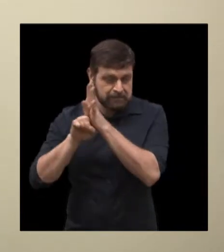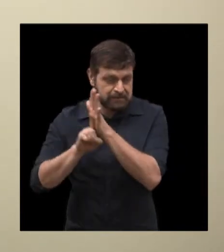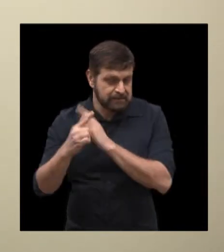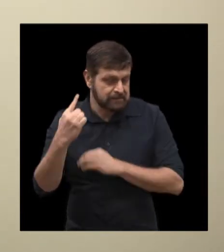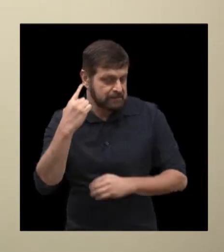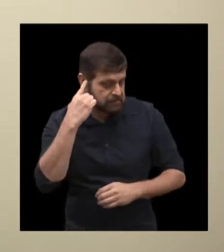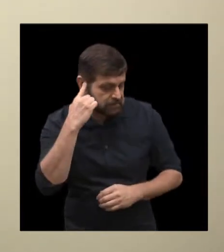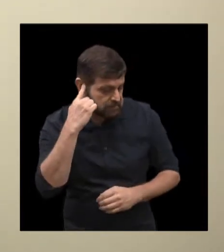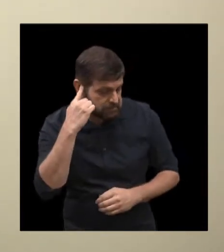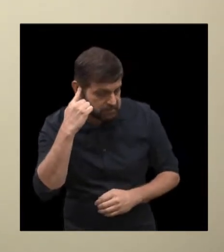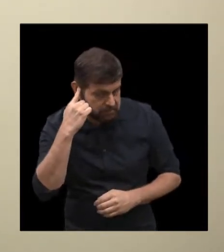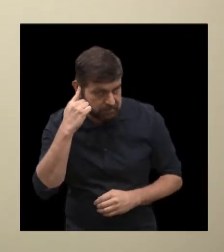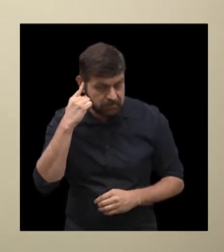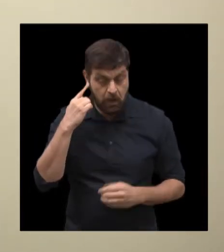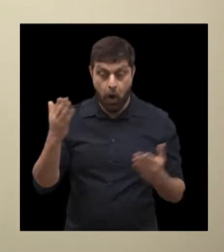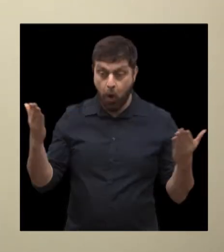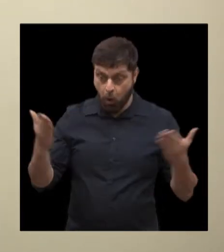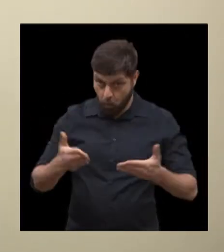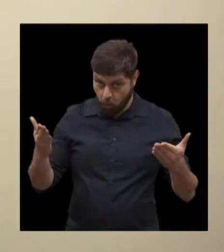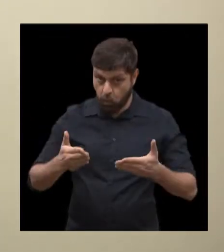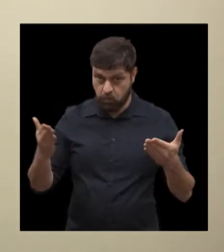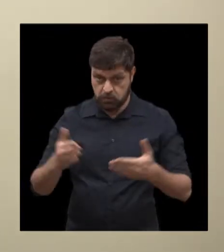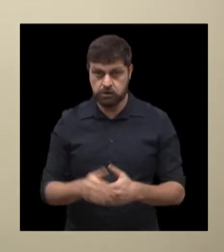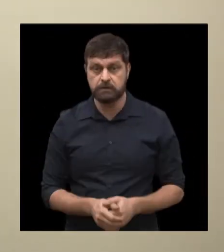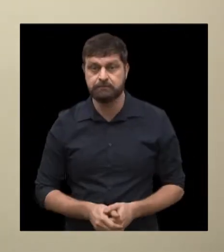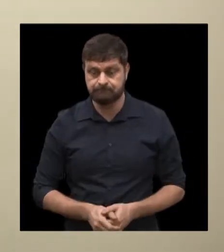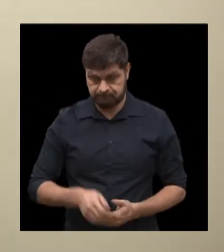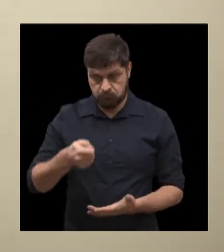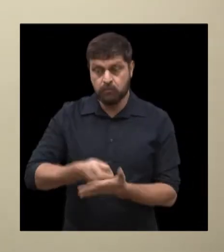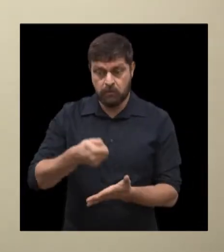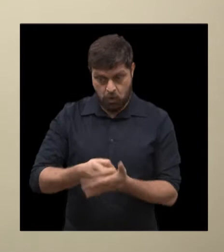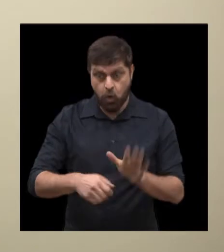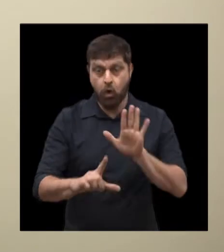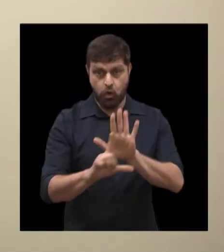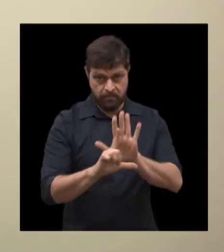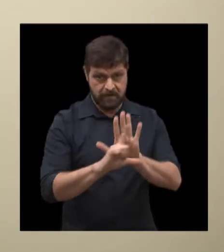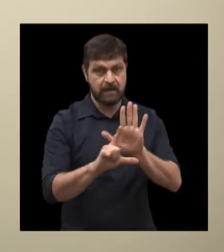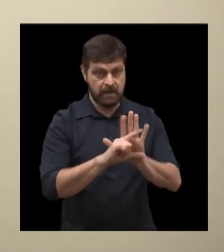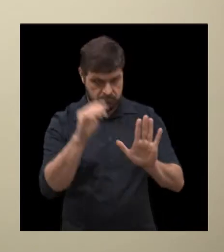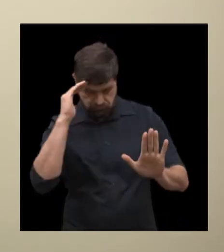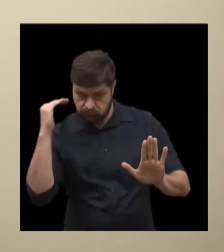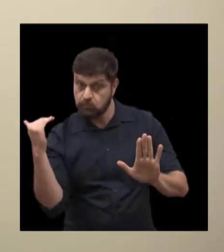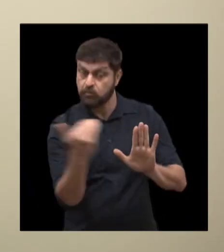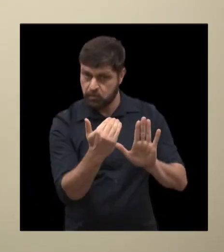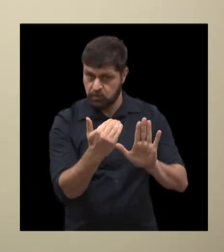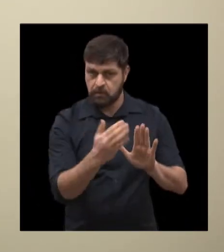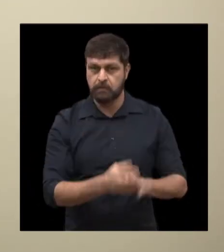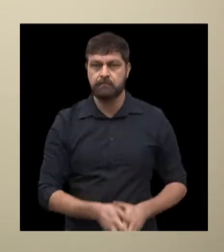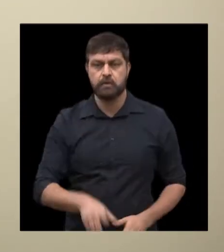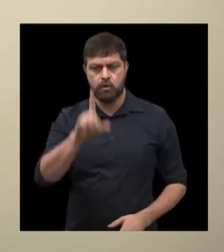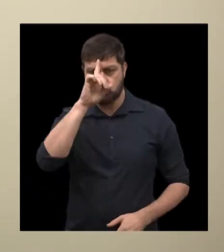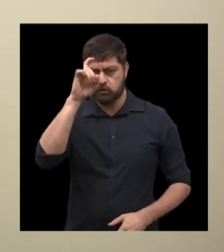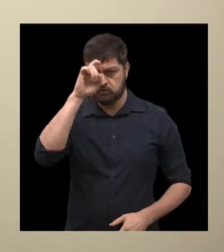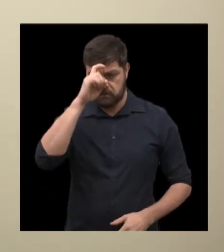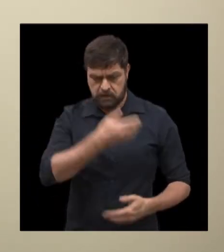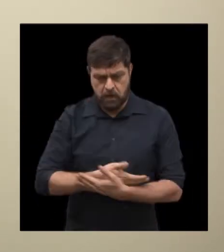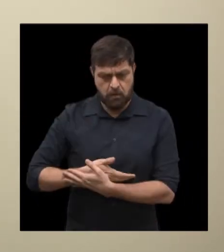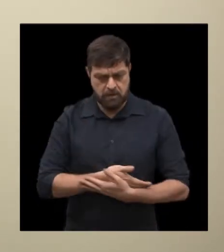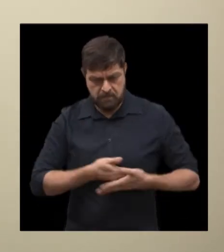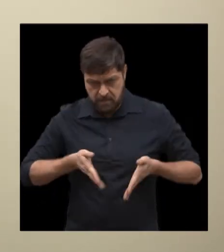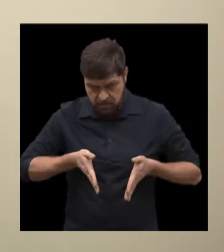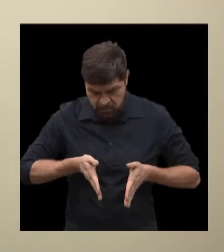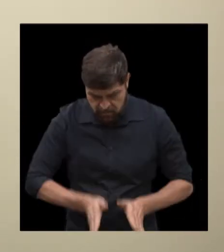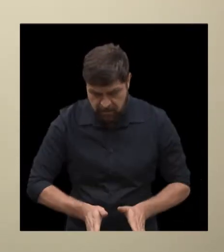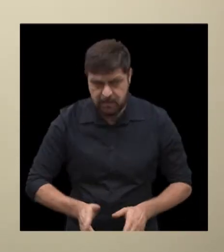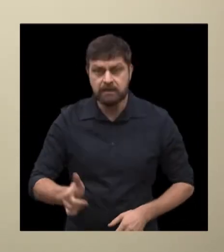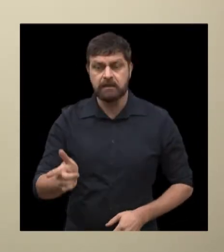essa triagem que hoje em dia é defendida por lei, ela é obrigatória em toda maternidade ou